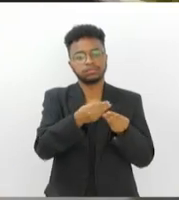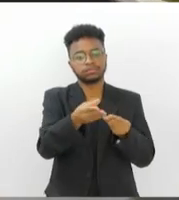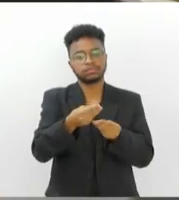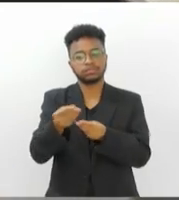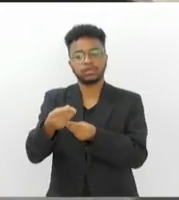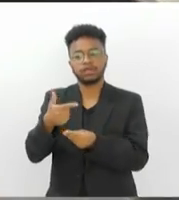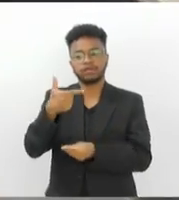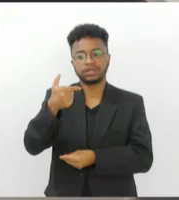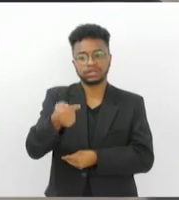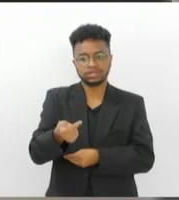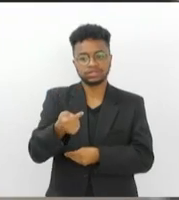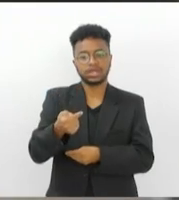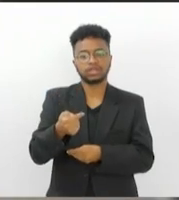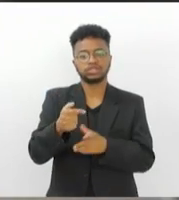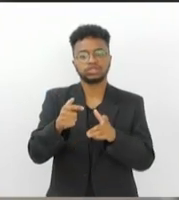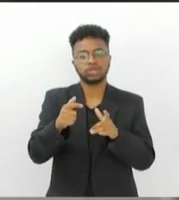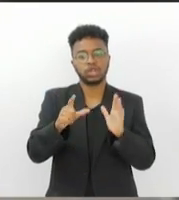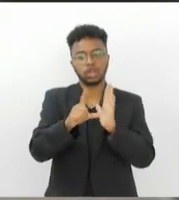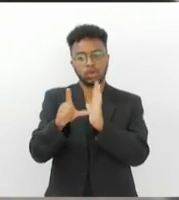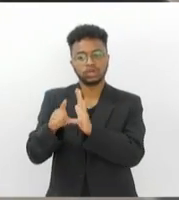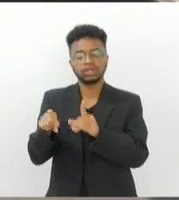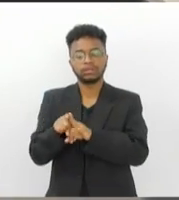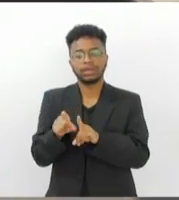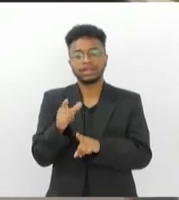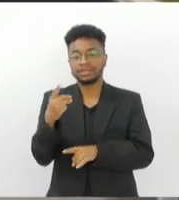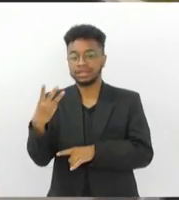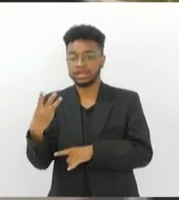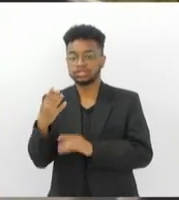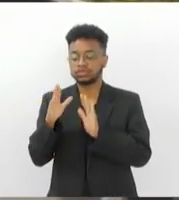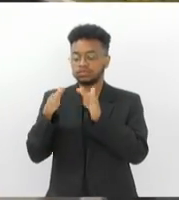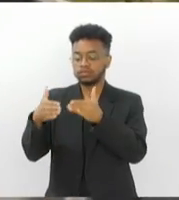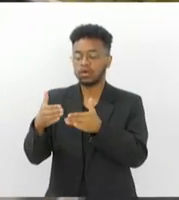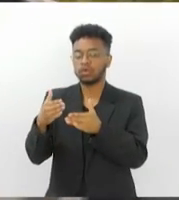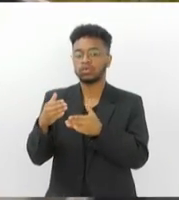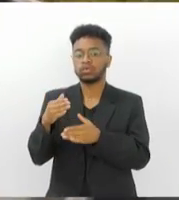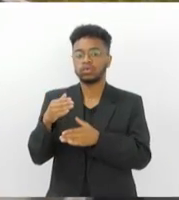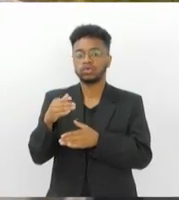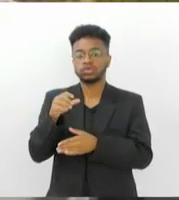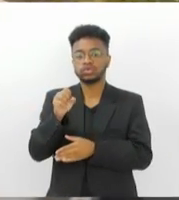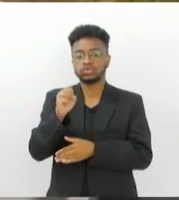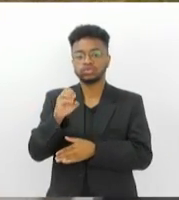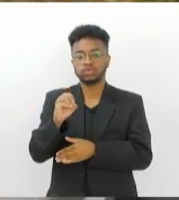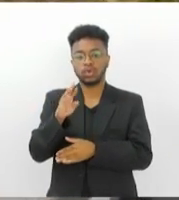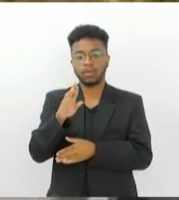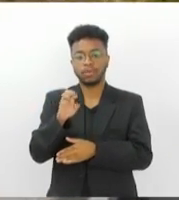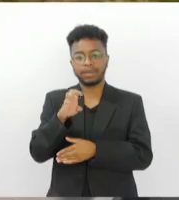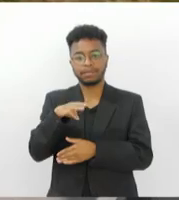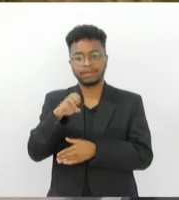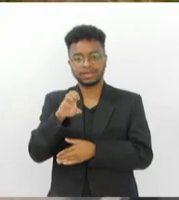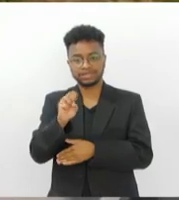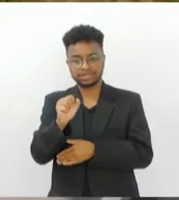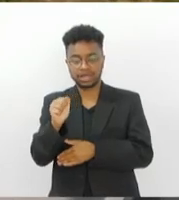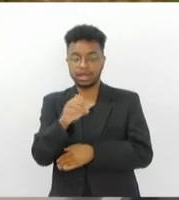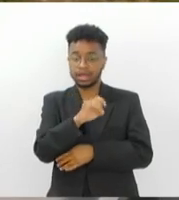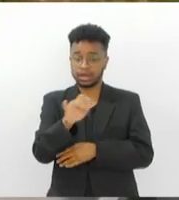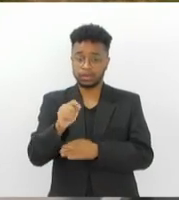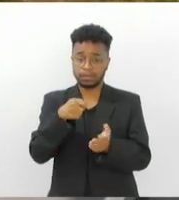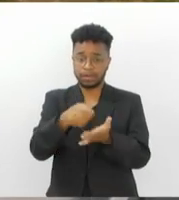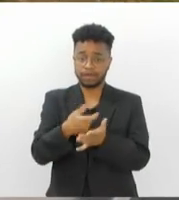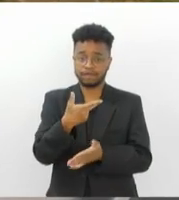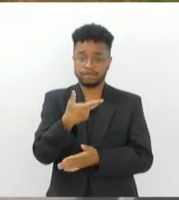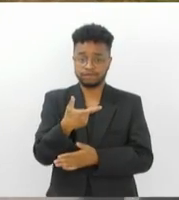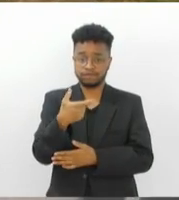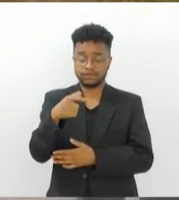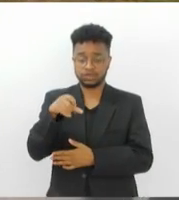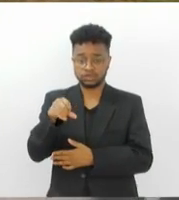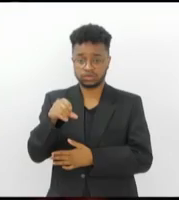barracas e outras três só de sobremesas cada prato salgado terá Preço Fixo de r$ 9 e as sobremesas